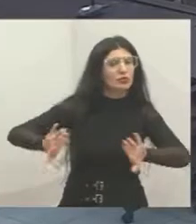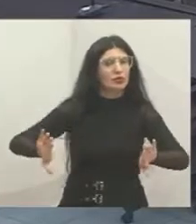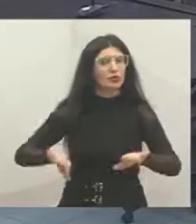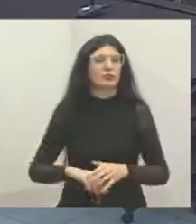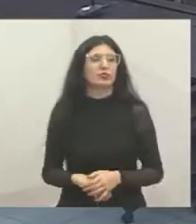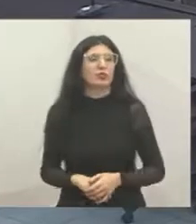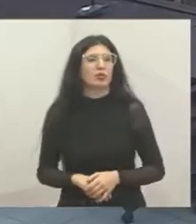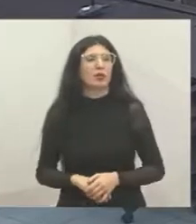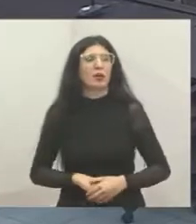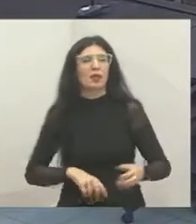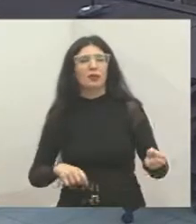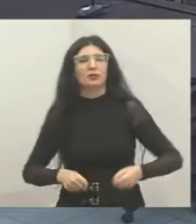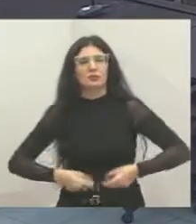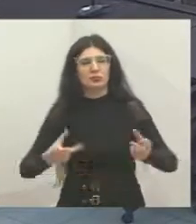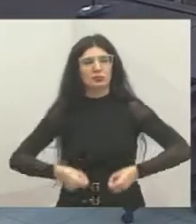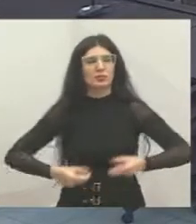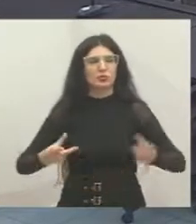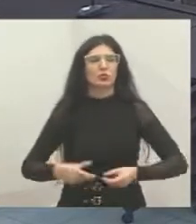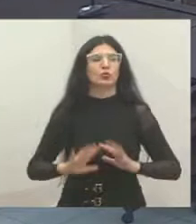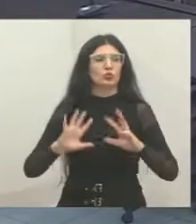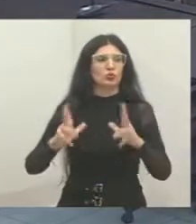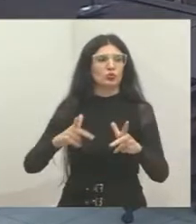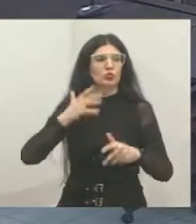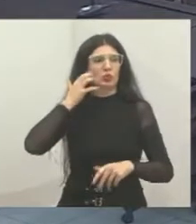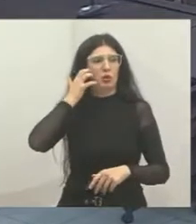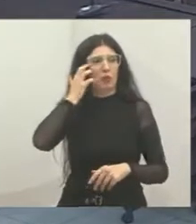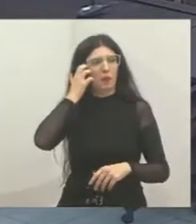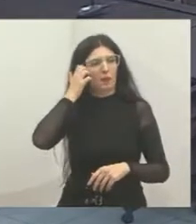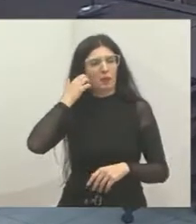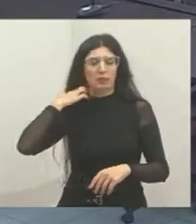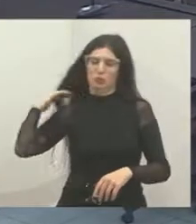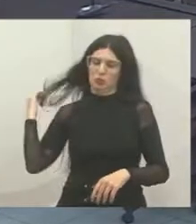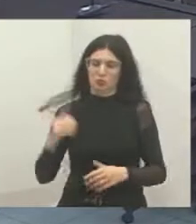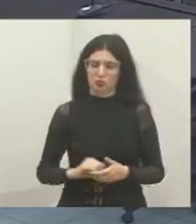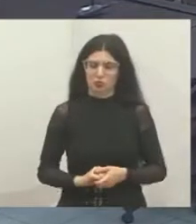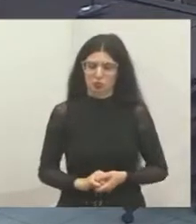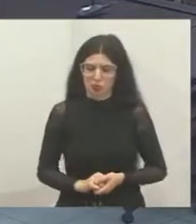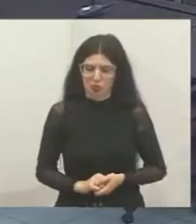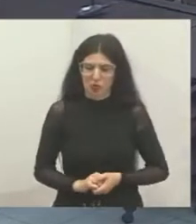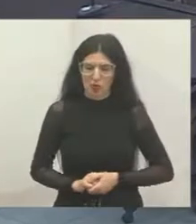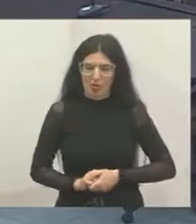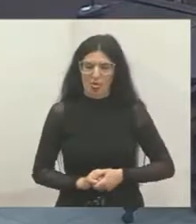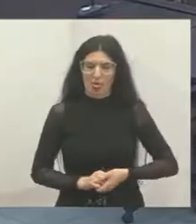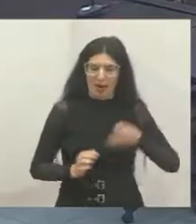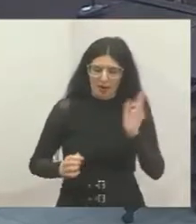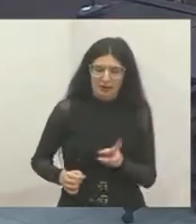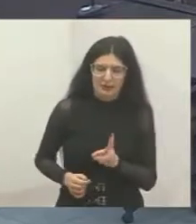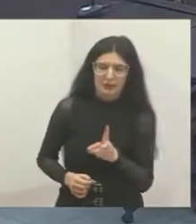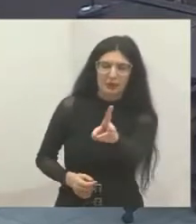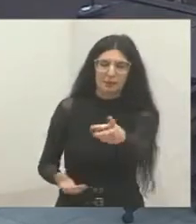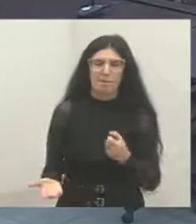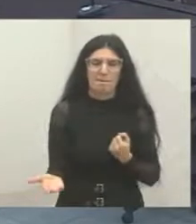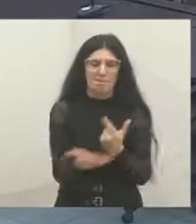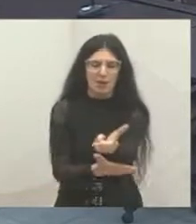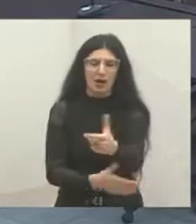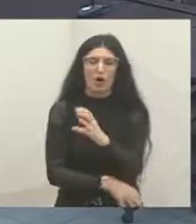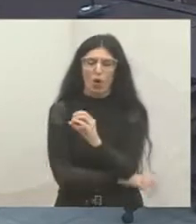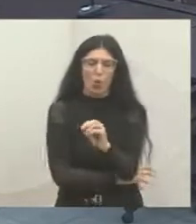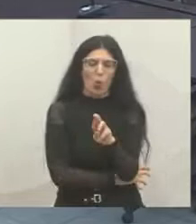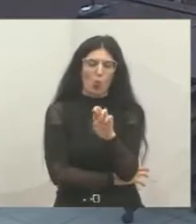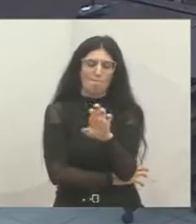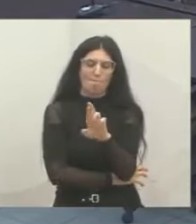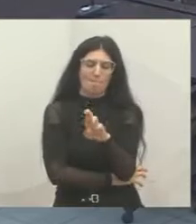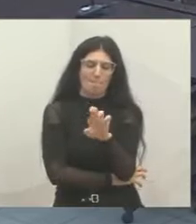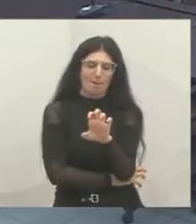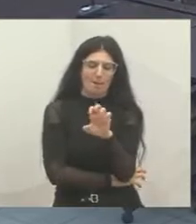naquele quadro, né? Vai estar tudo dentro, né? Naquelas outras despesas correntes, né? Então, ela vai estar dentro daquele quadro grandão, que até a Lucimar achou um valor muito